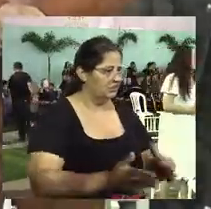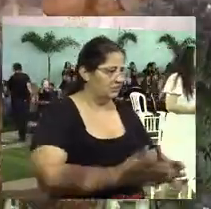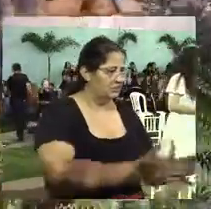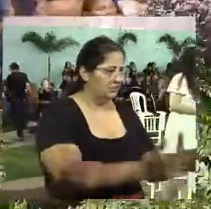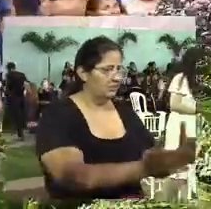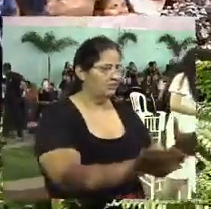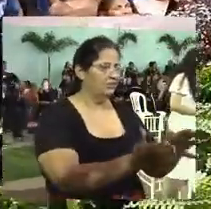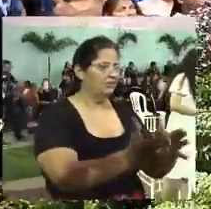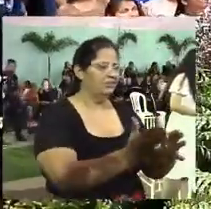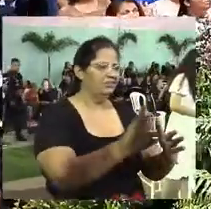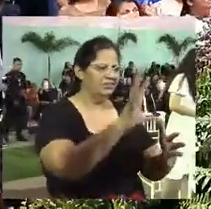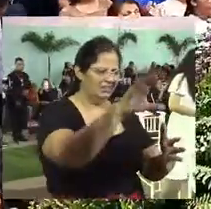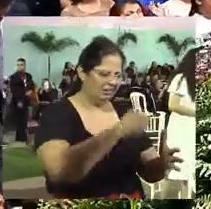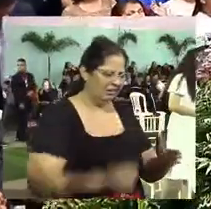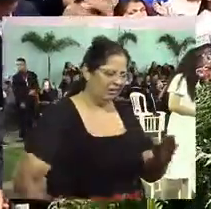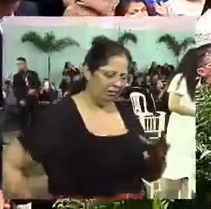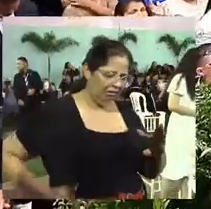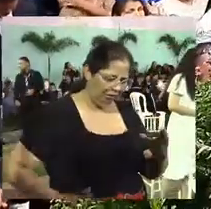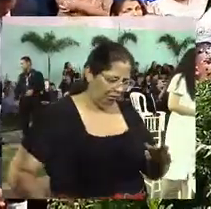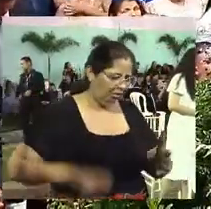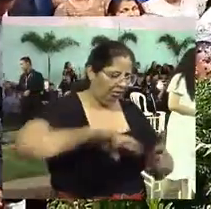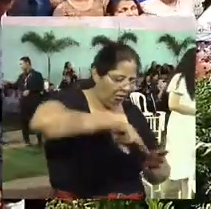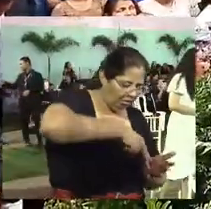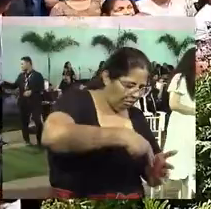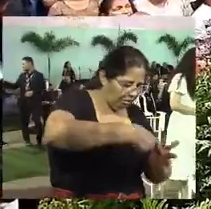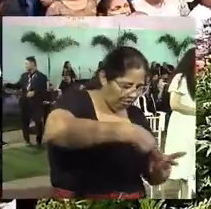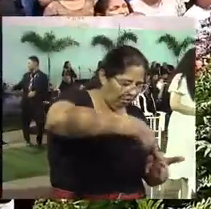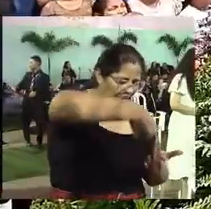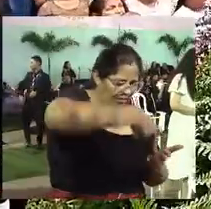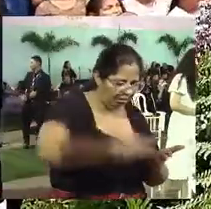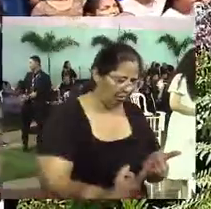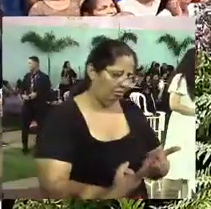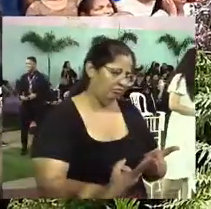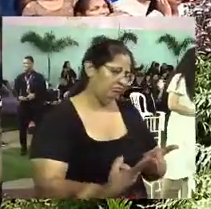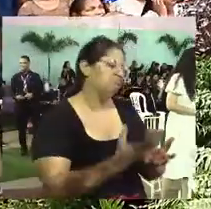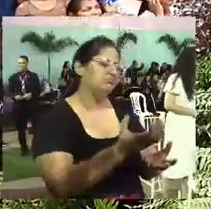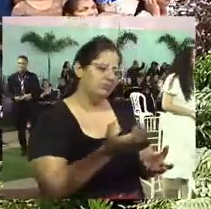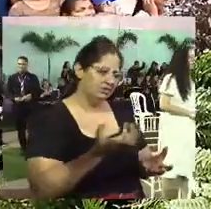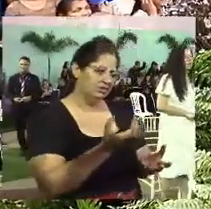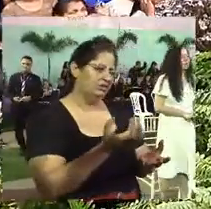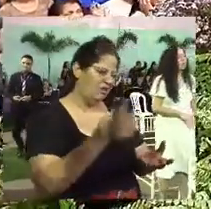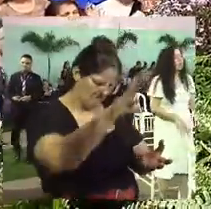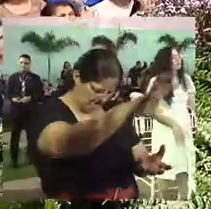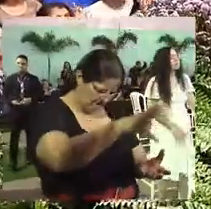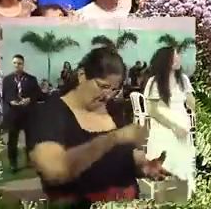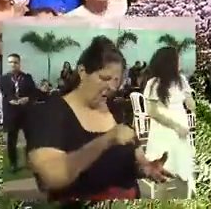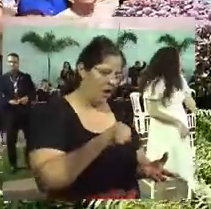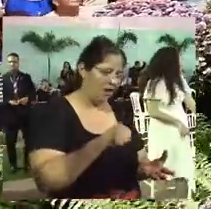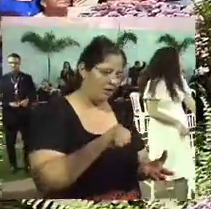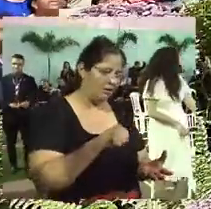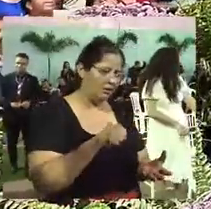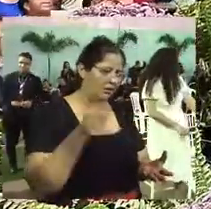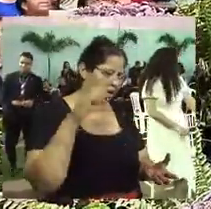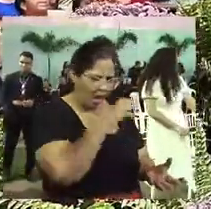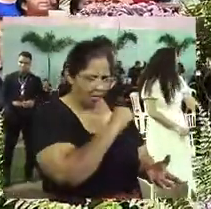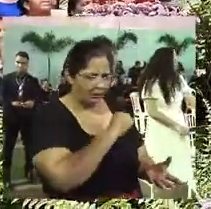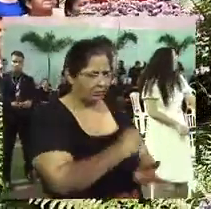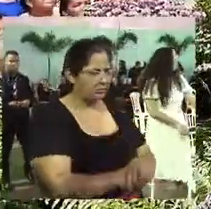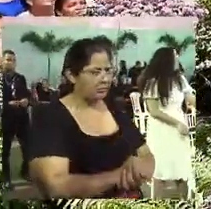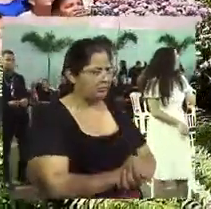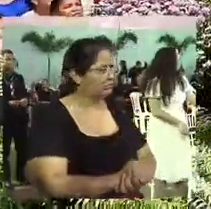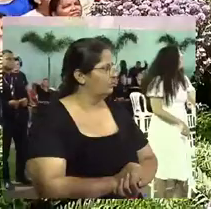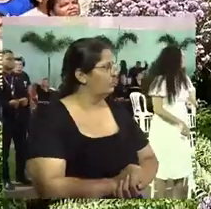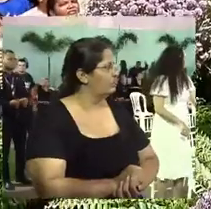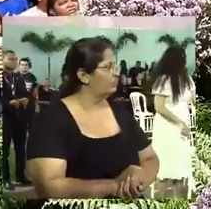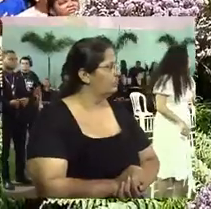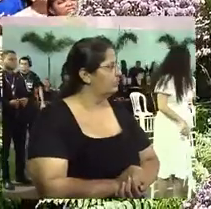elas e falados traga cocho cego manco paralítico E se ele não quiser vir é para puxar a água como é que você puxa a alma eu